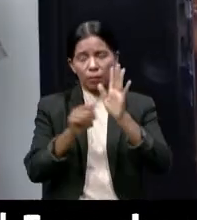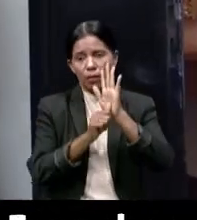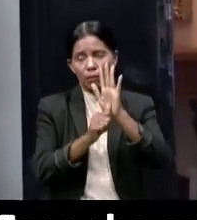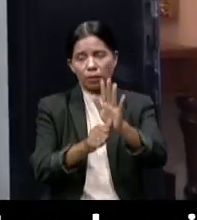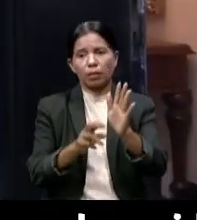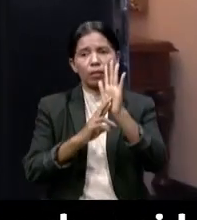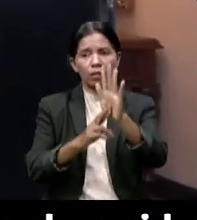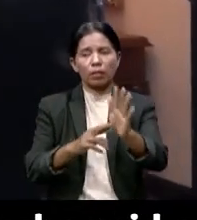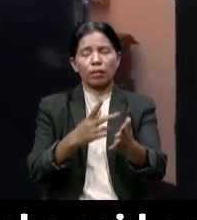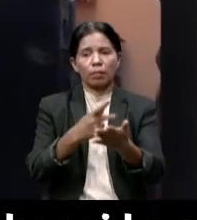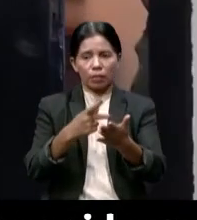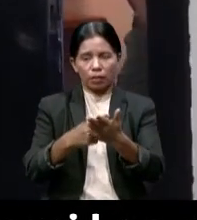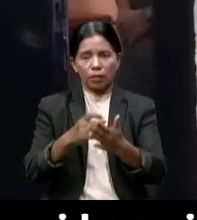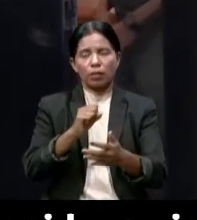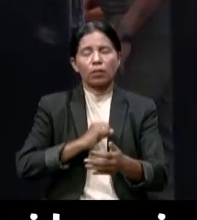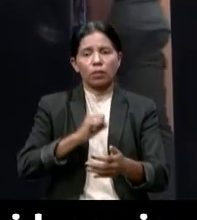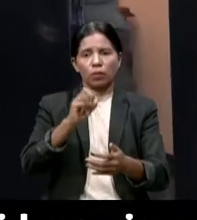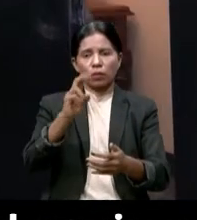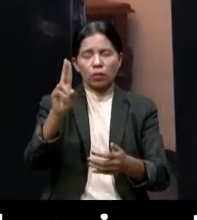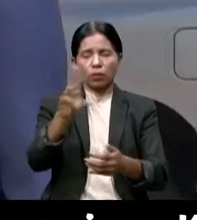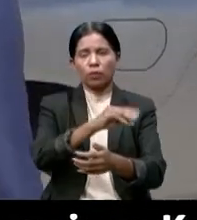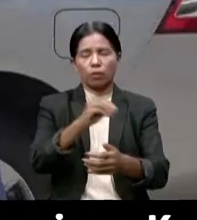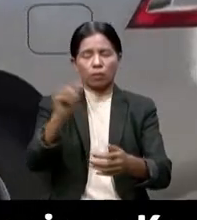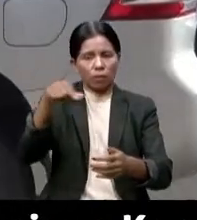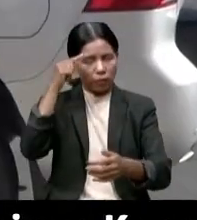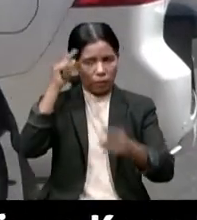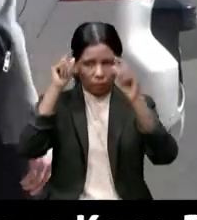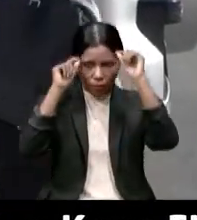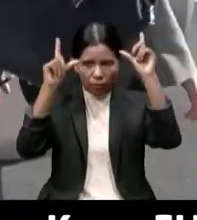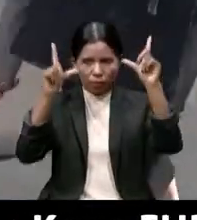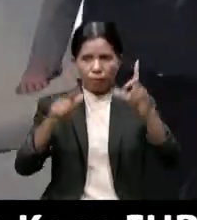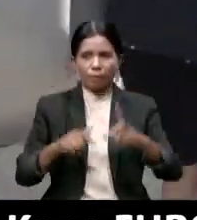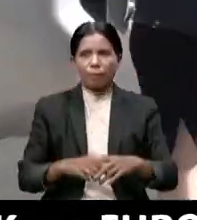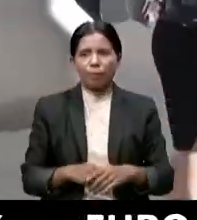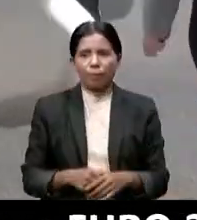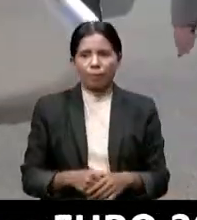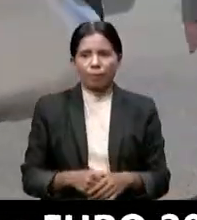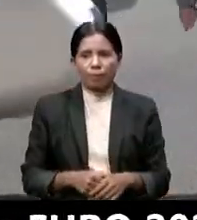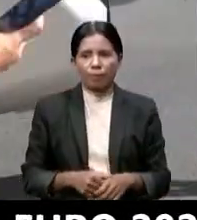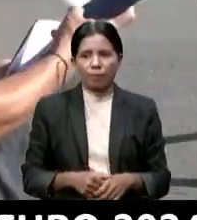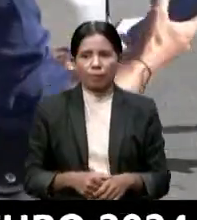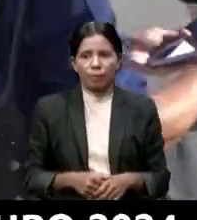progresso projeto Costa Sul ba Governo Timor-Leste. Emerenciana Martins, Dilma Suzetti, GMN.